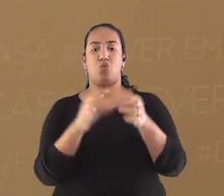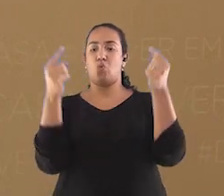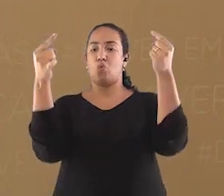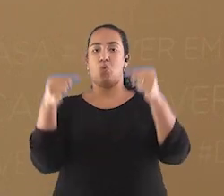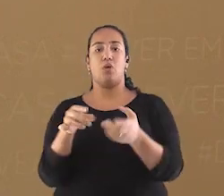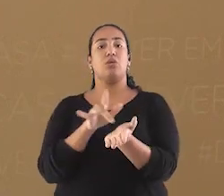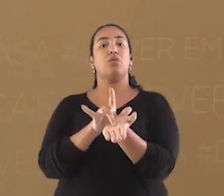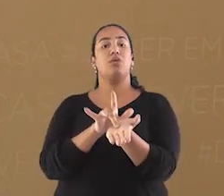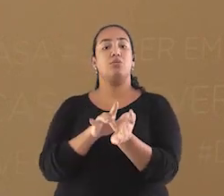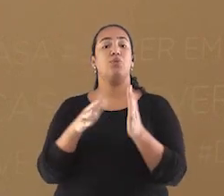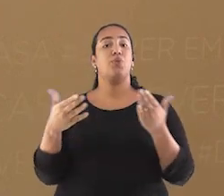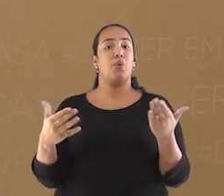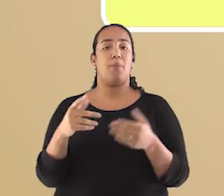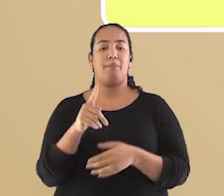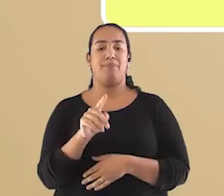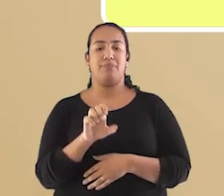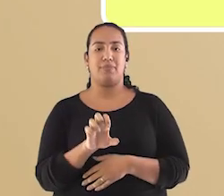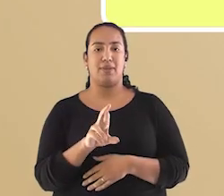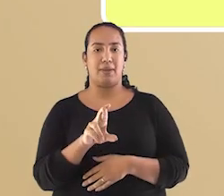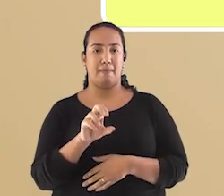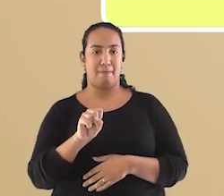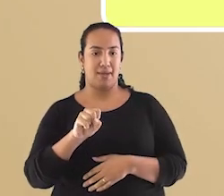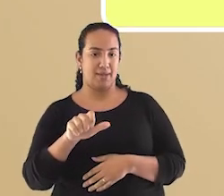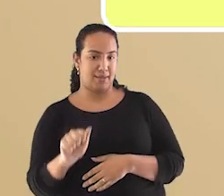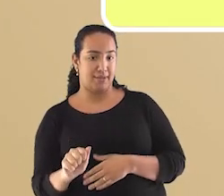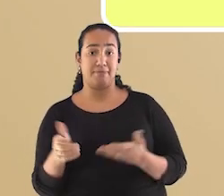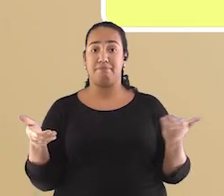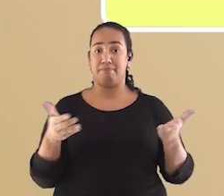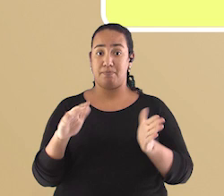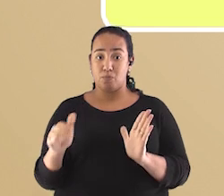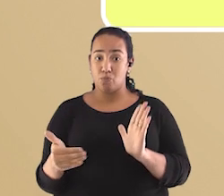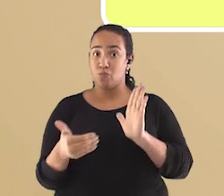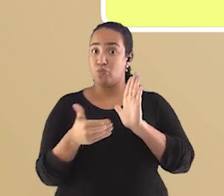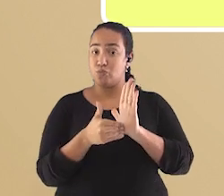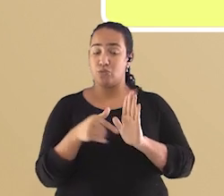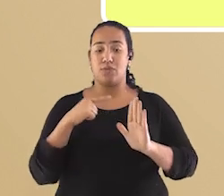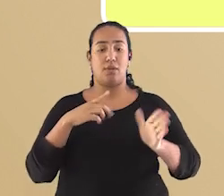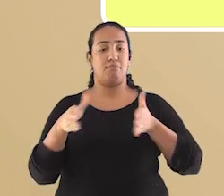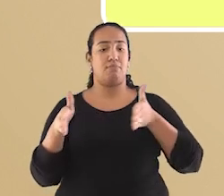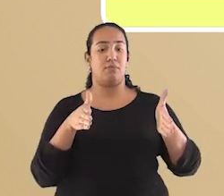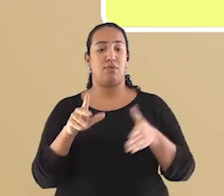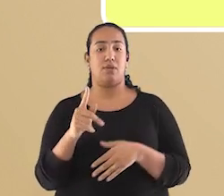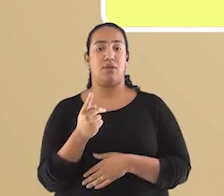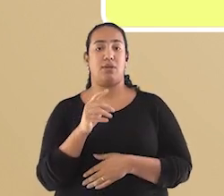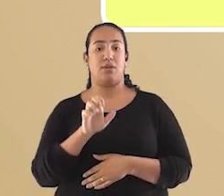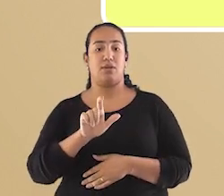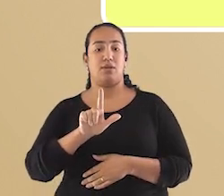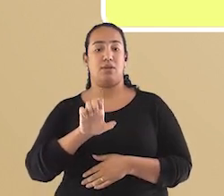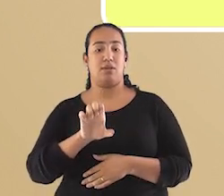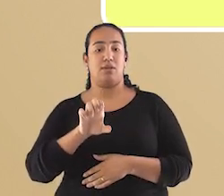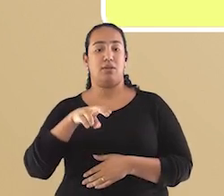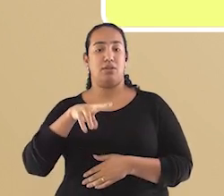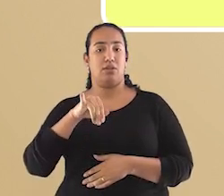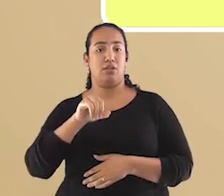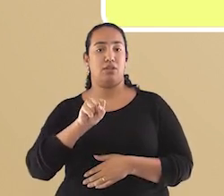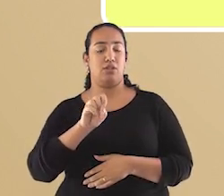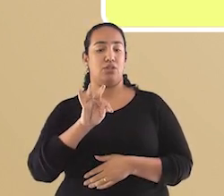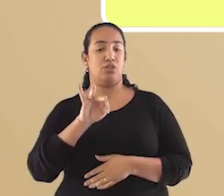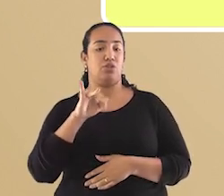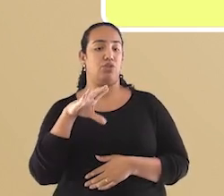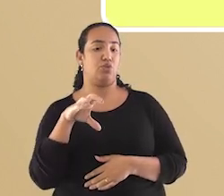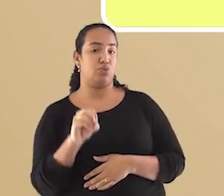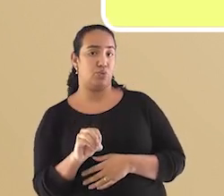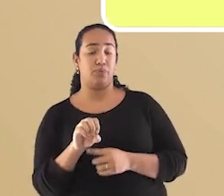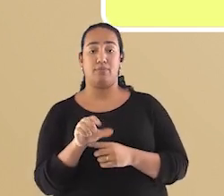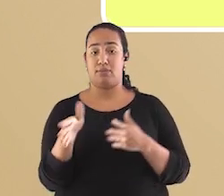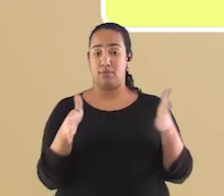um inimigo em comum, os persas. Por último, mas não menos importantes, temos o período helenístico. O período helenístico